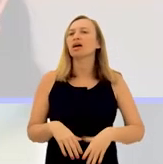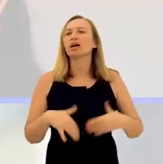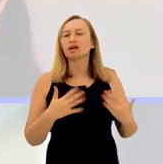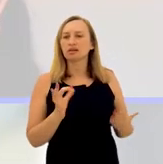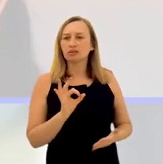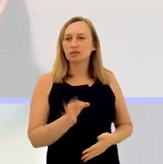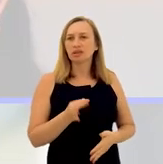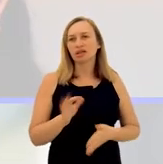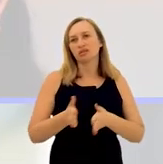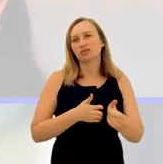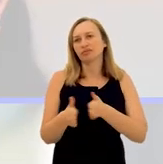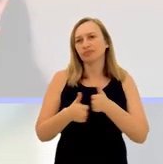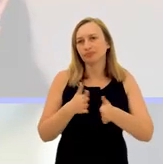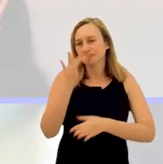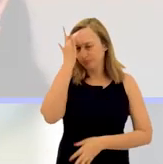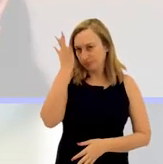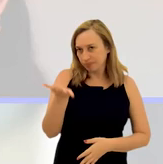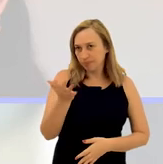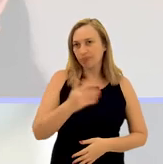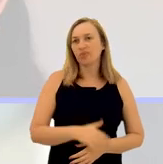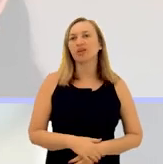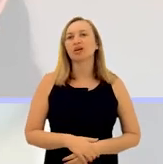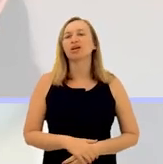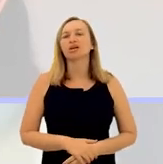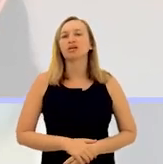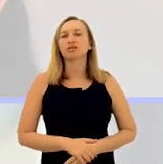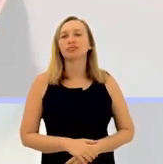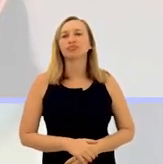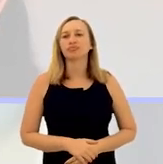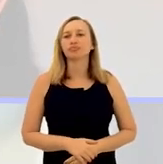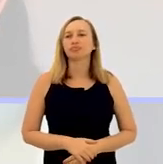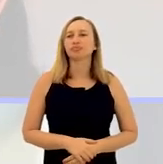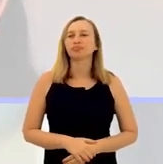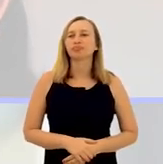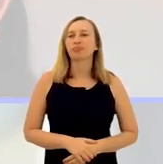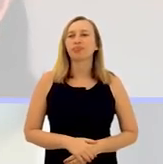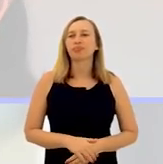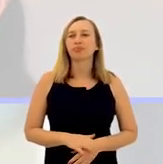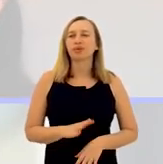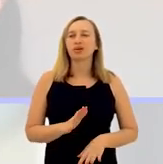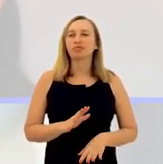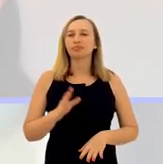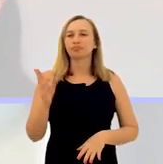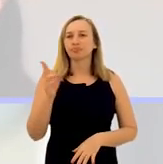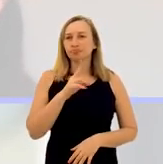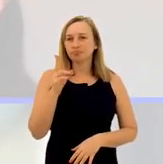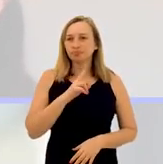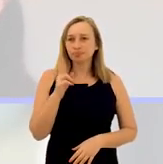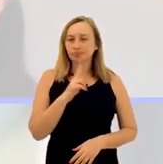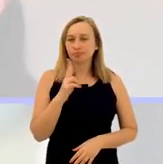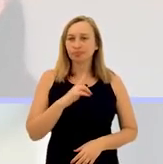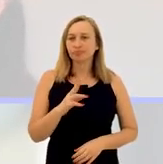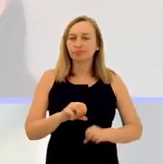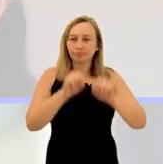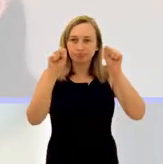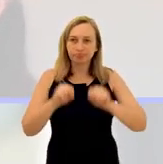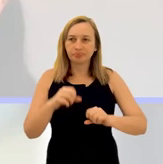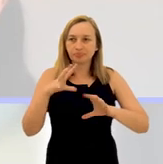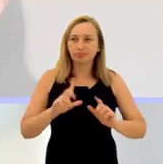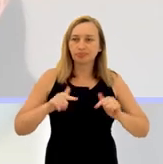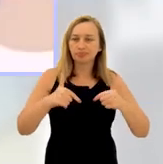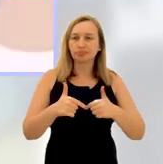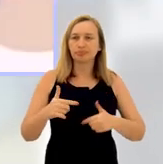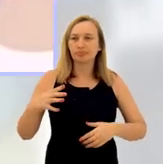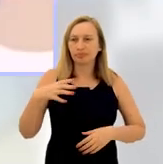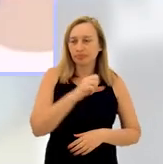tribunais. Então, de fato, é um projeto de fácil acesso que ele é facilmente replicável, isso que é interessante de falar. Ele tem mais escalabilidade, porque se eu consigo gerar um